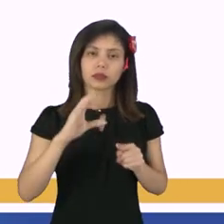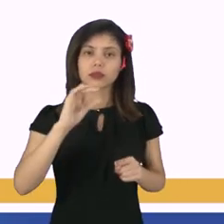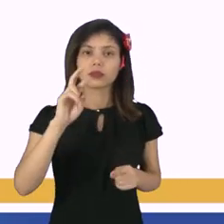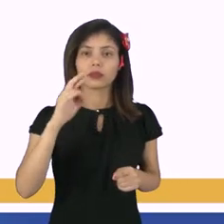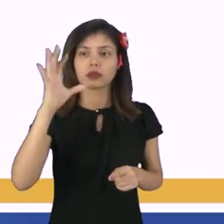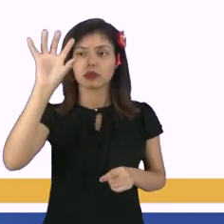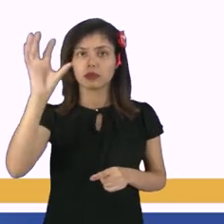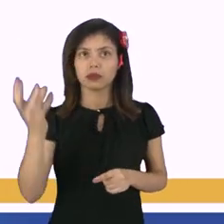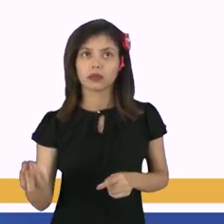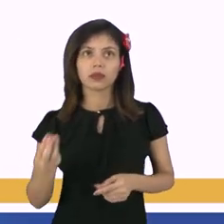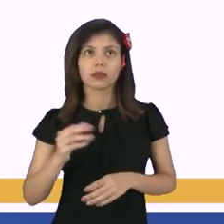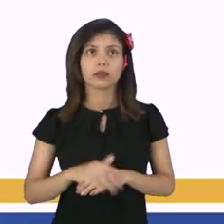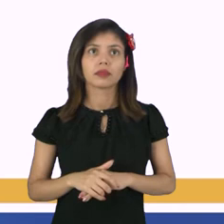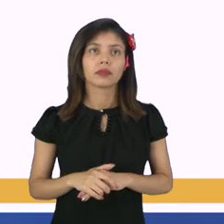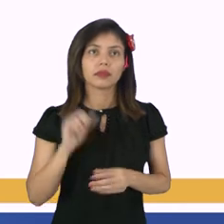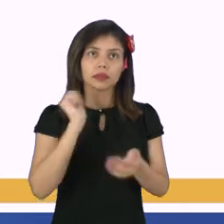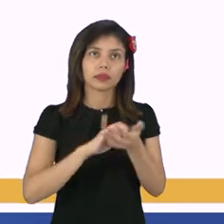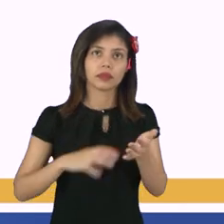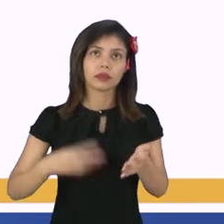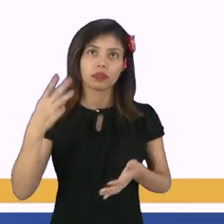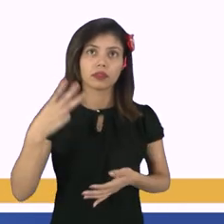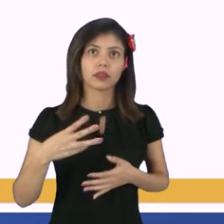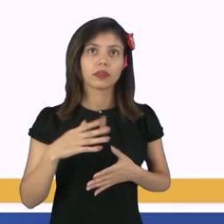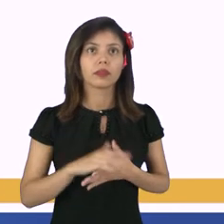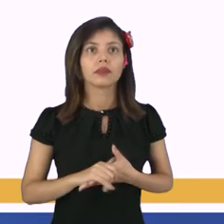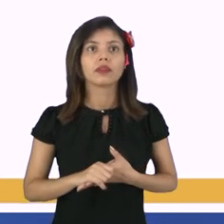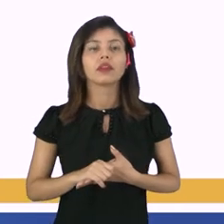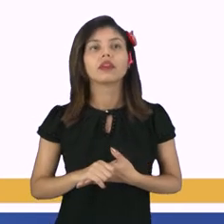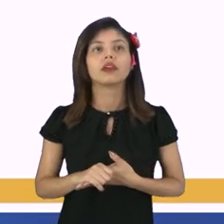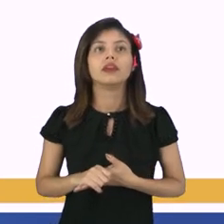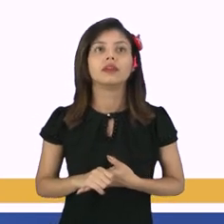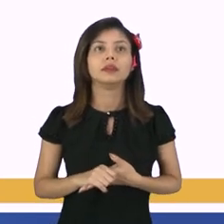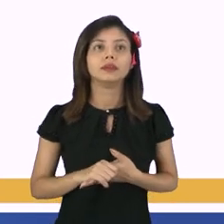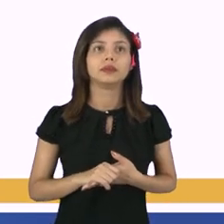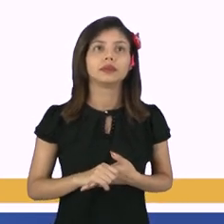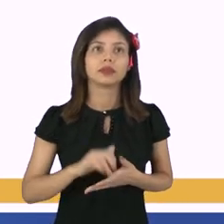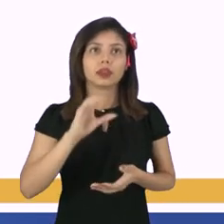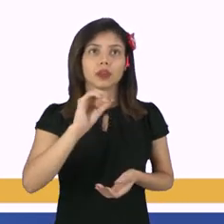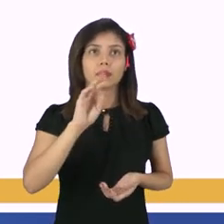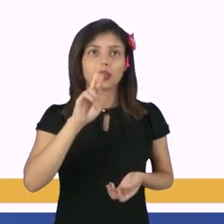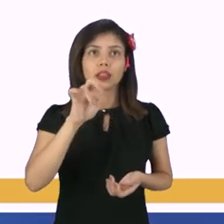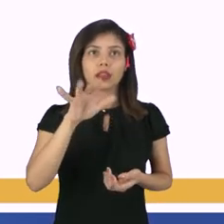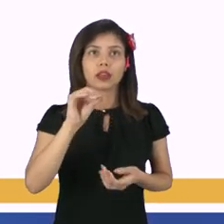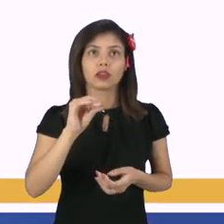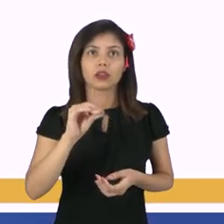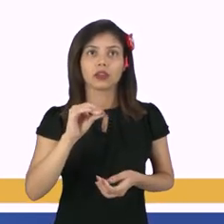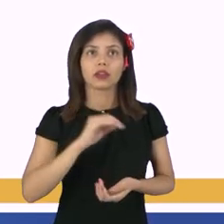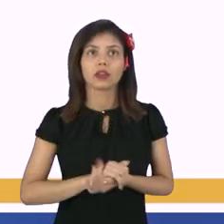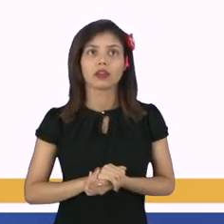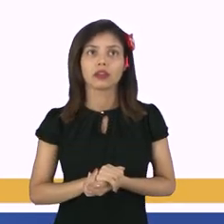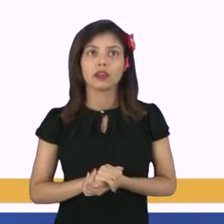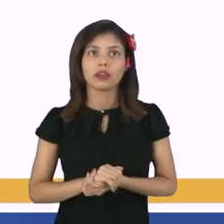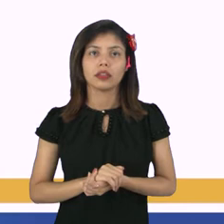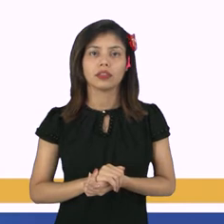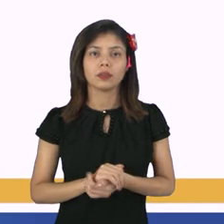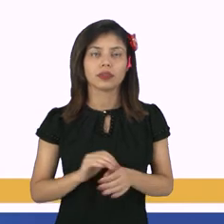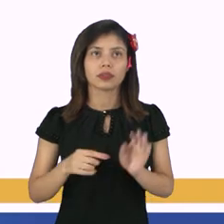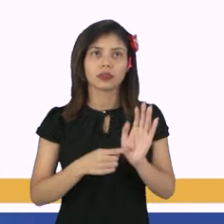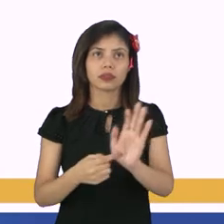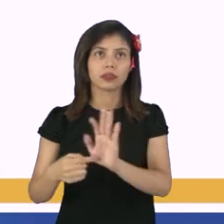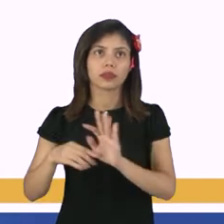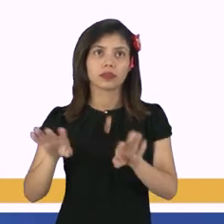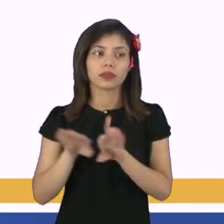Ok exercício 3 Obelisco é um monumento de origem egípcia